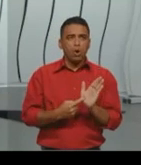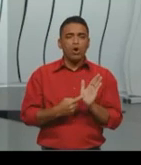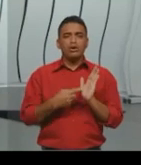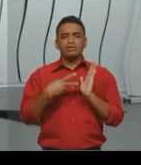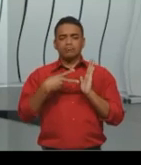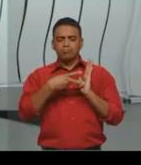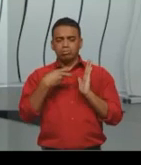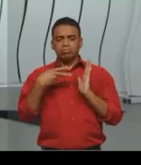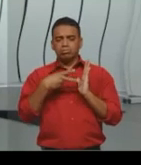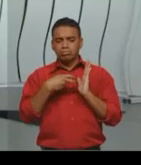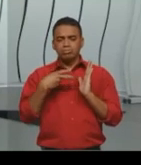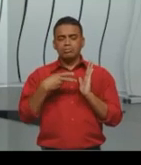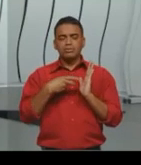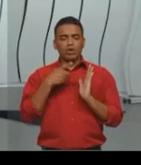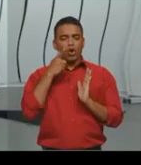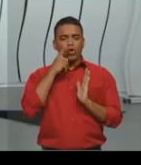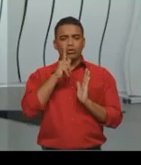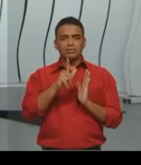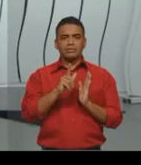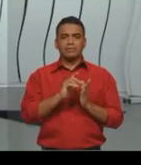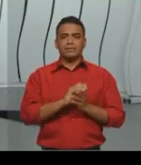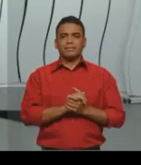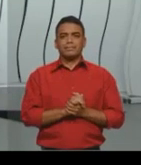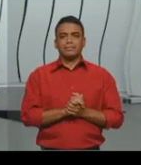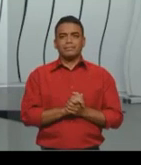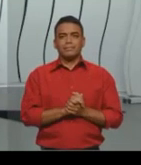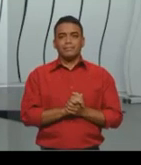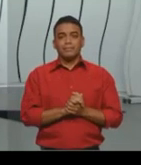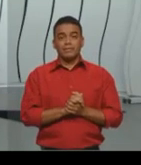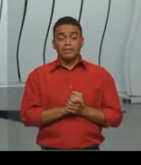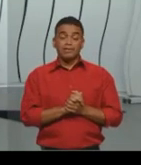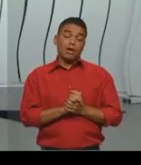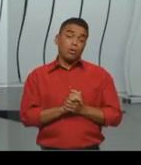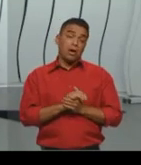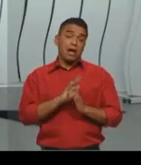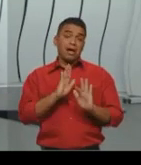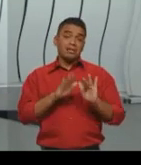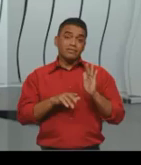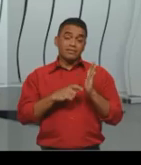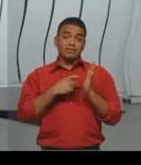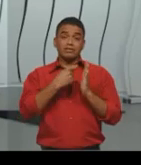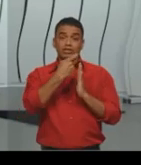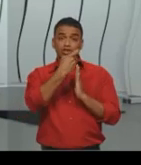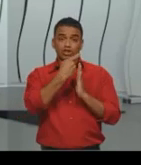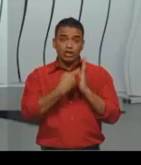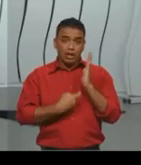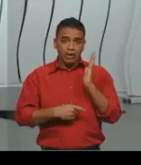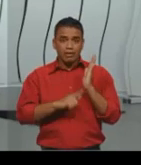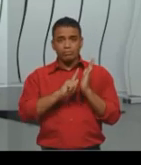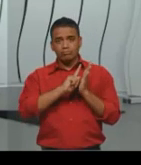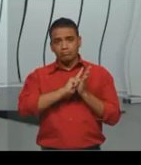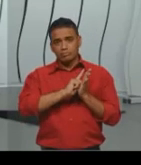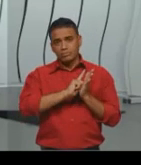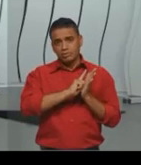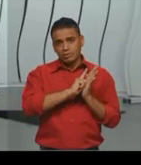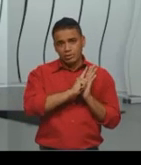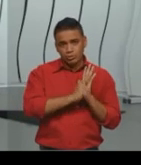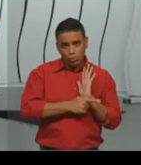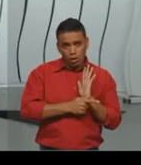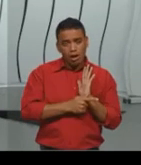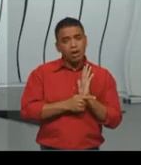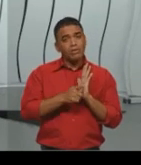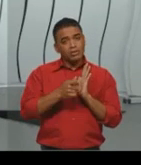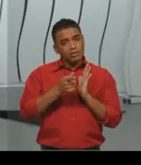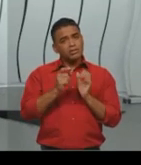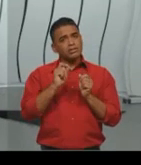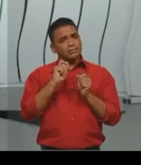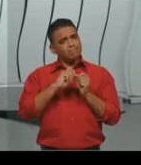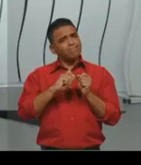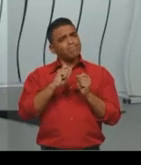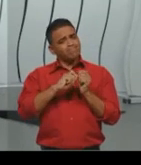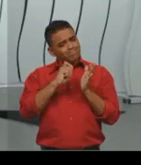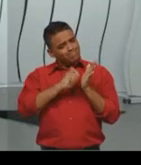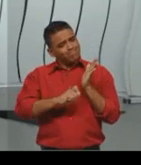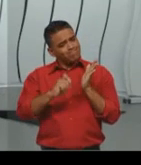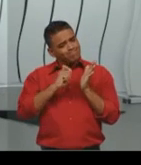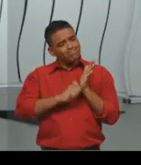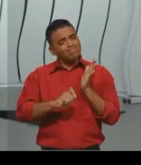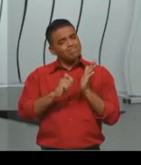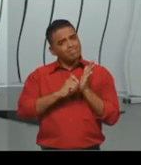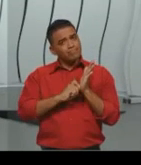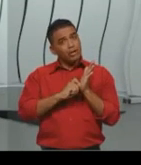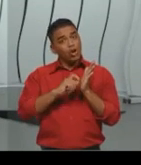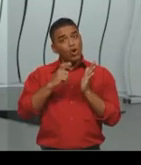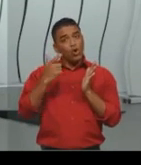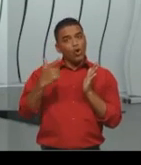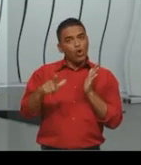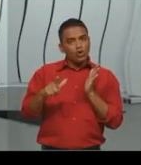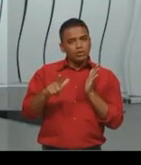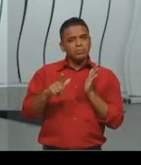da sociedade. Uns gêneros textuais são que a gente tem que produzir, fazer, criá-los, e outros que a gente